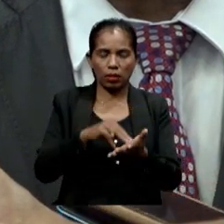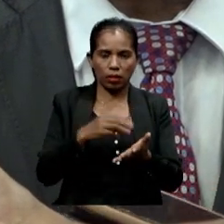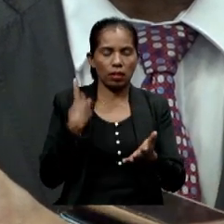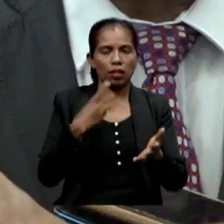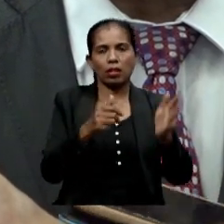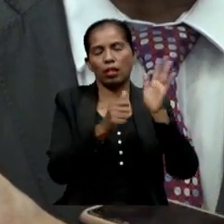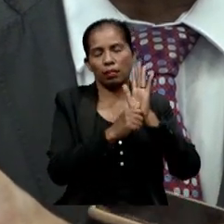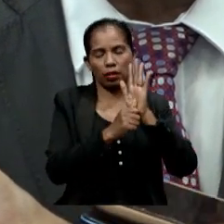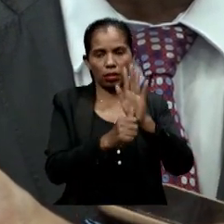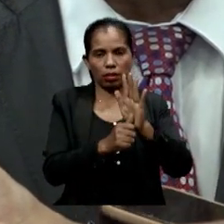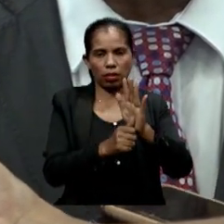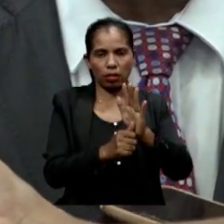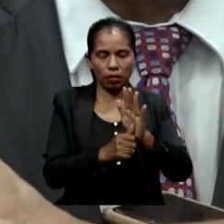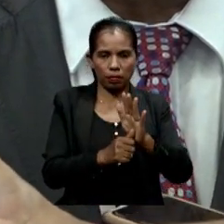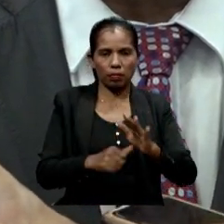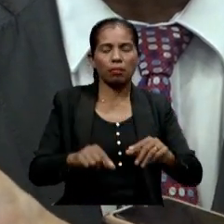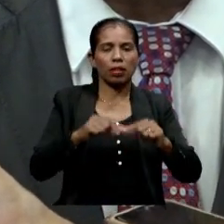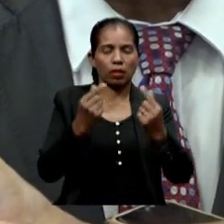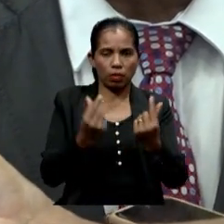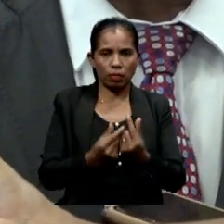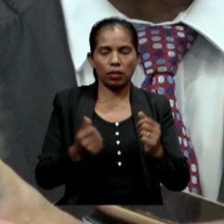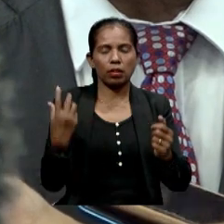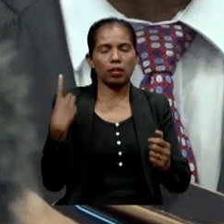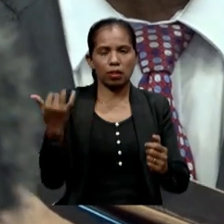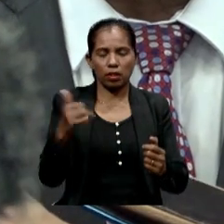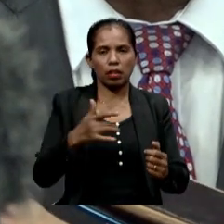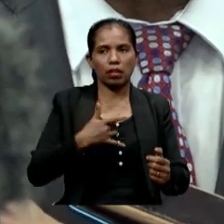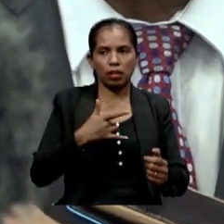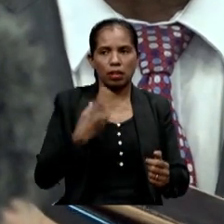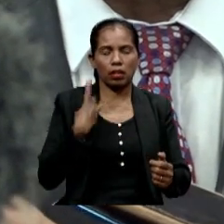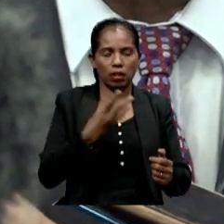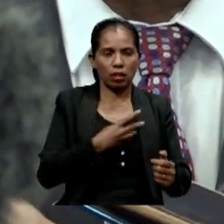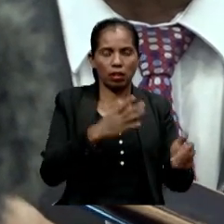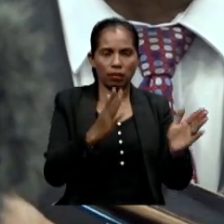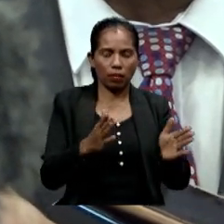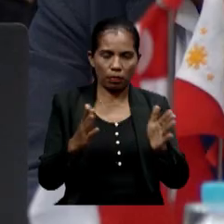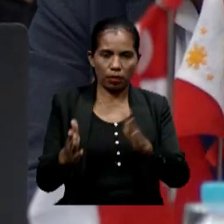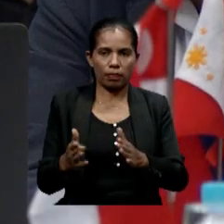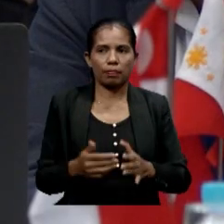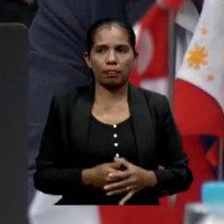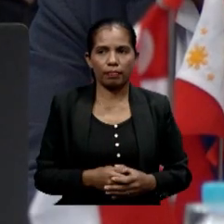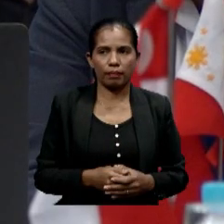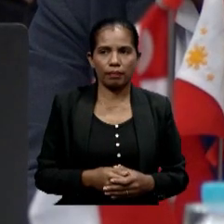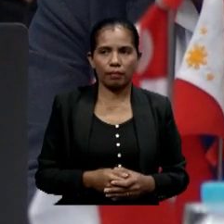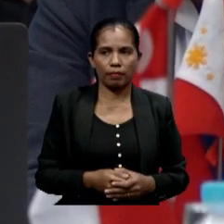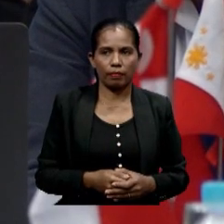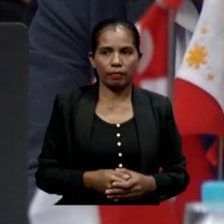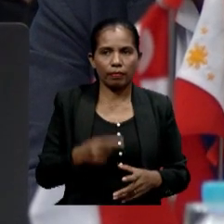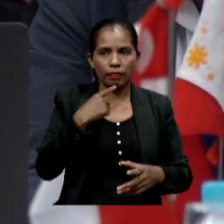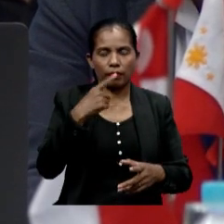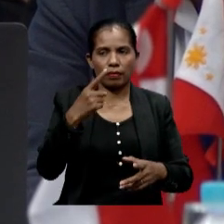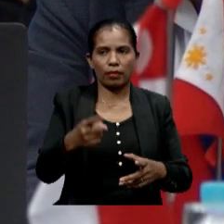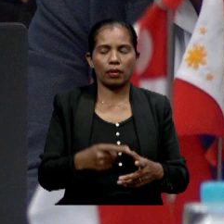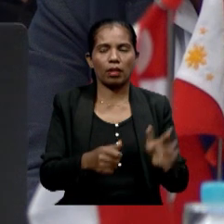ba missão para atu sira ni sira apresia kata kita preparado ba situação sira ne. Além de ne, a autoridade